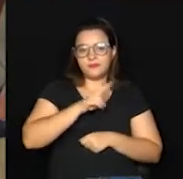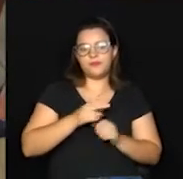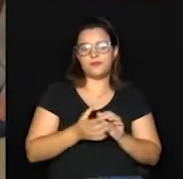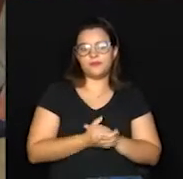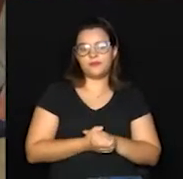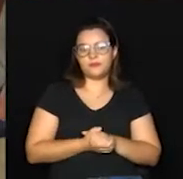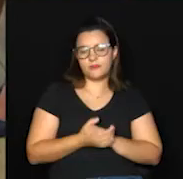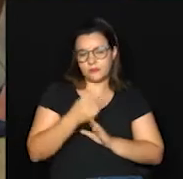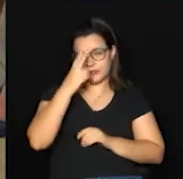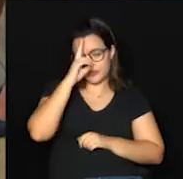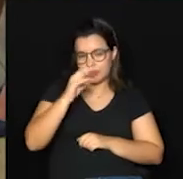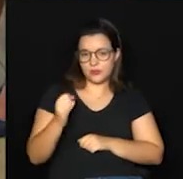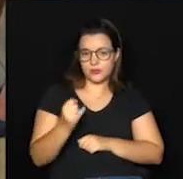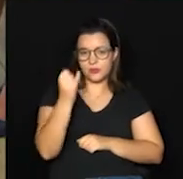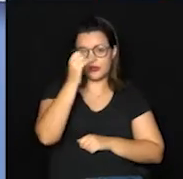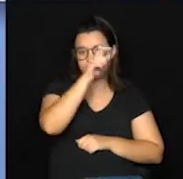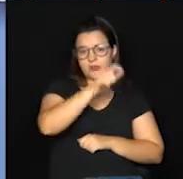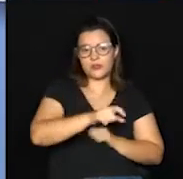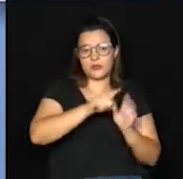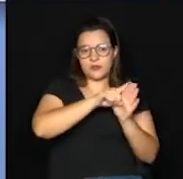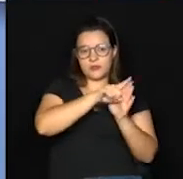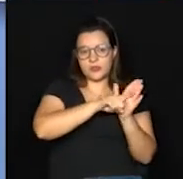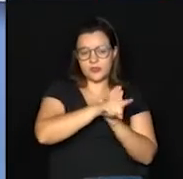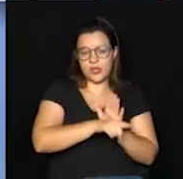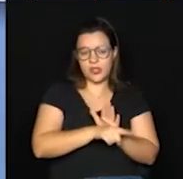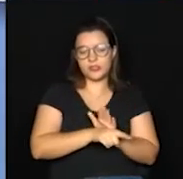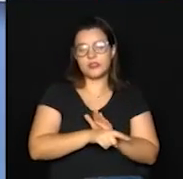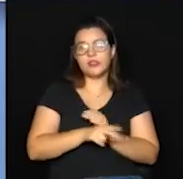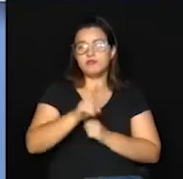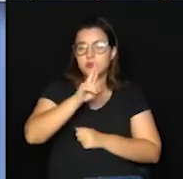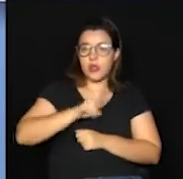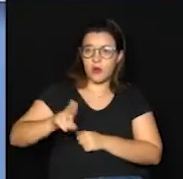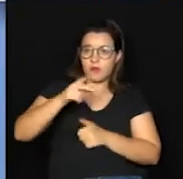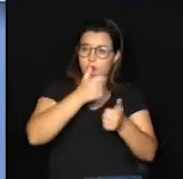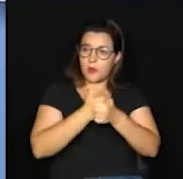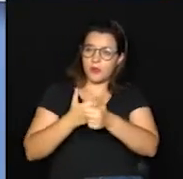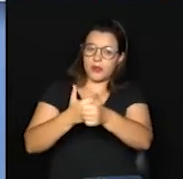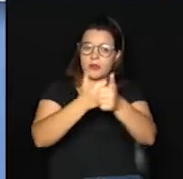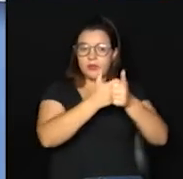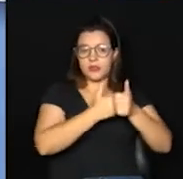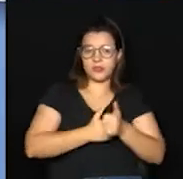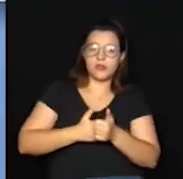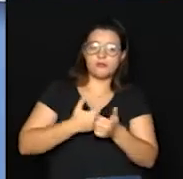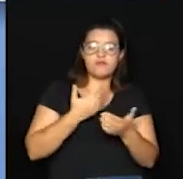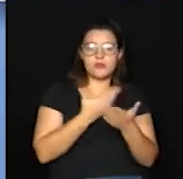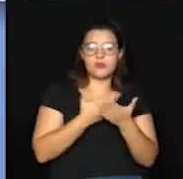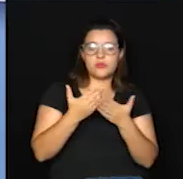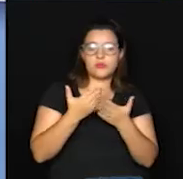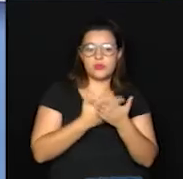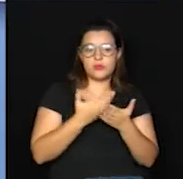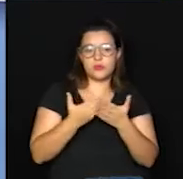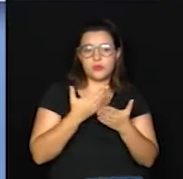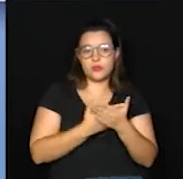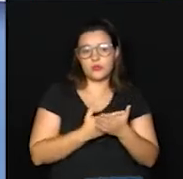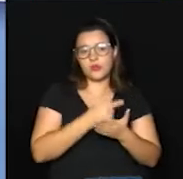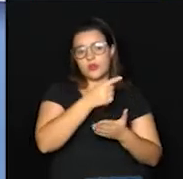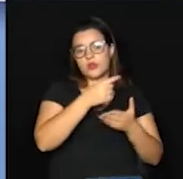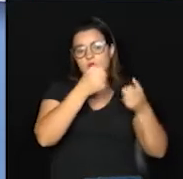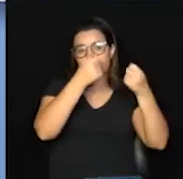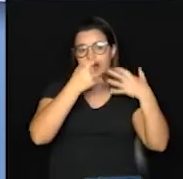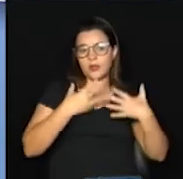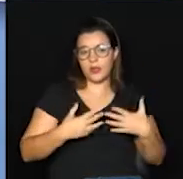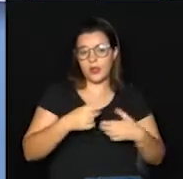Lembrando a importância dos pesquisadores aqui das nossas universidades e esses estudos que, claro, como ele mesmo disse, o